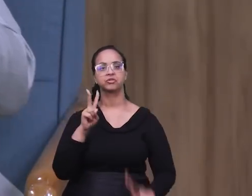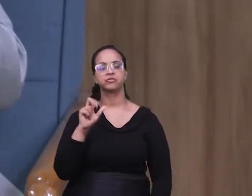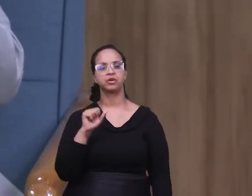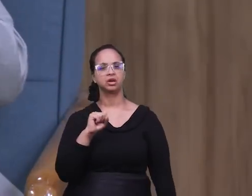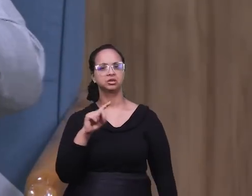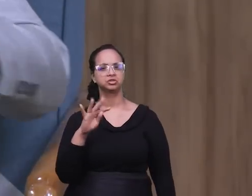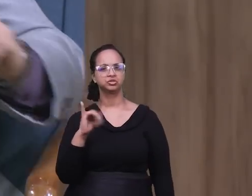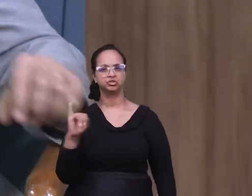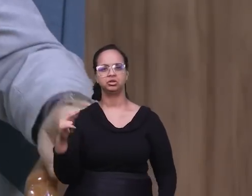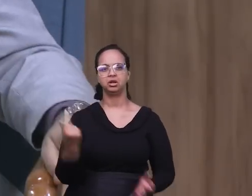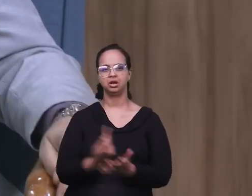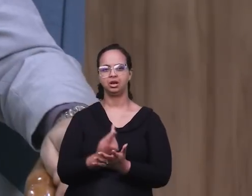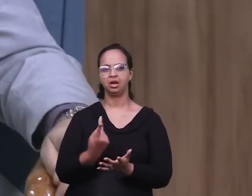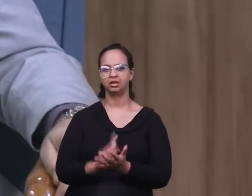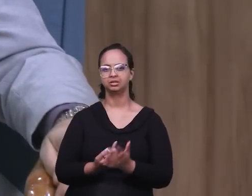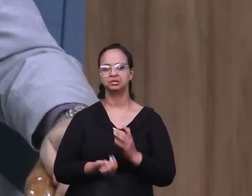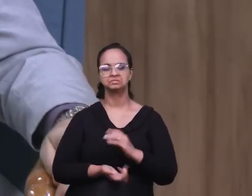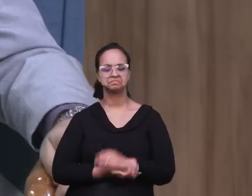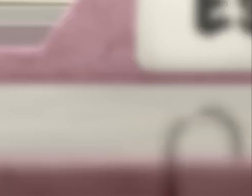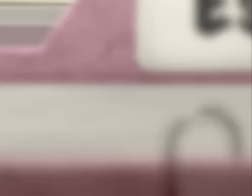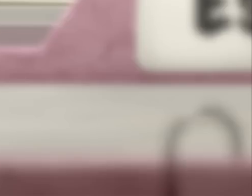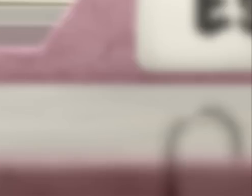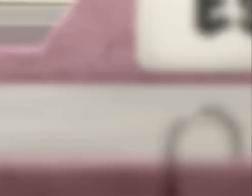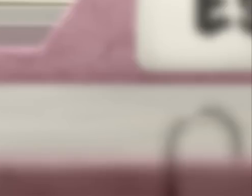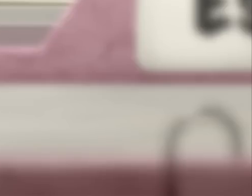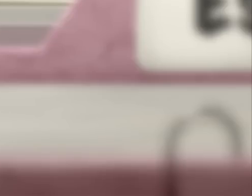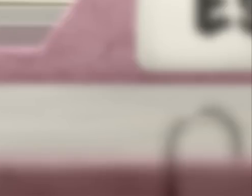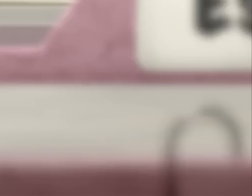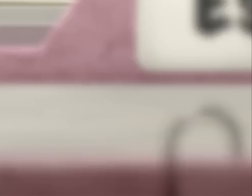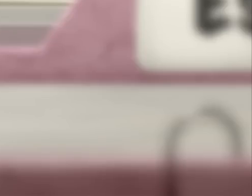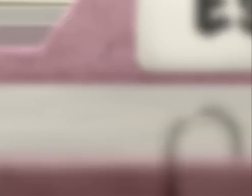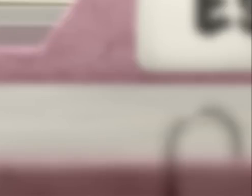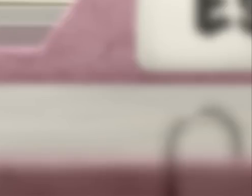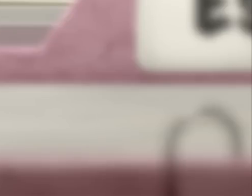e a sua atitude que foi inadequada.